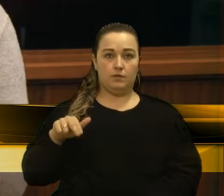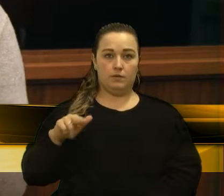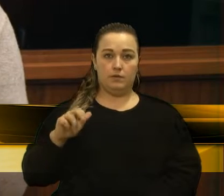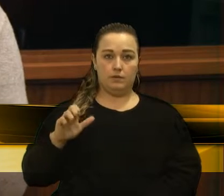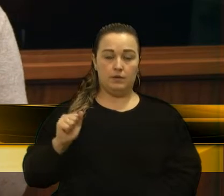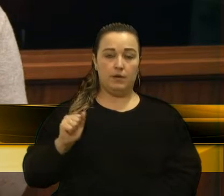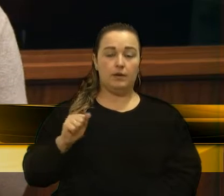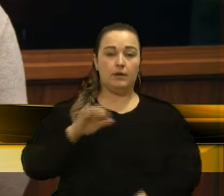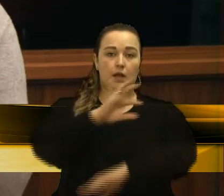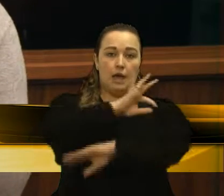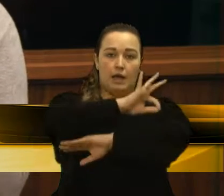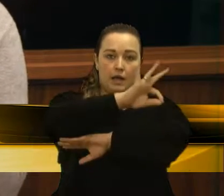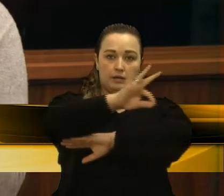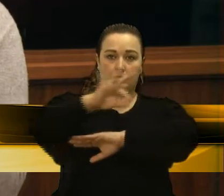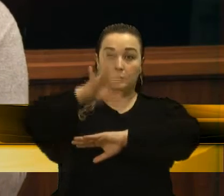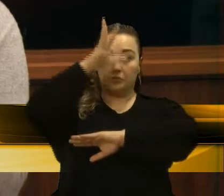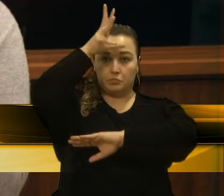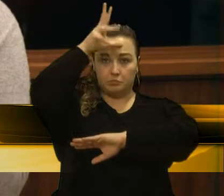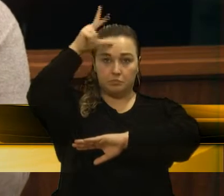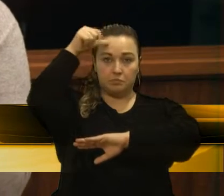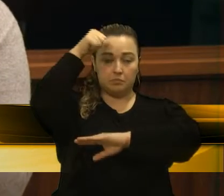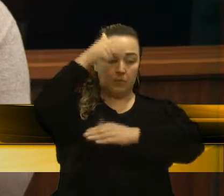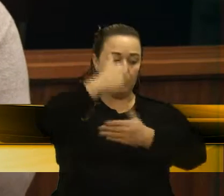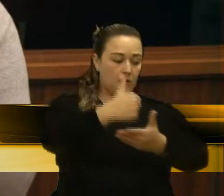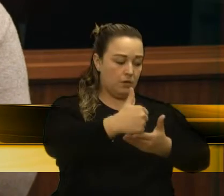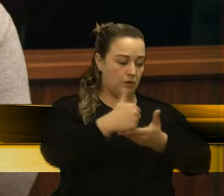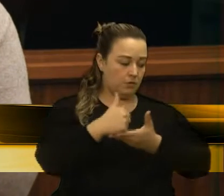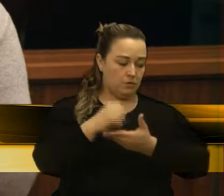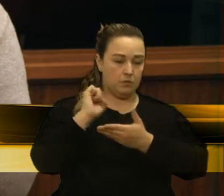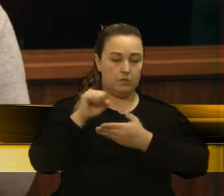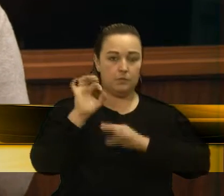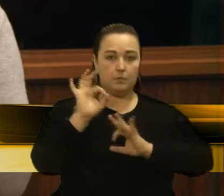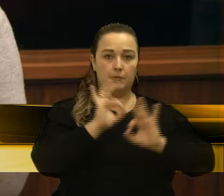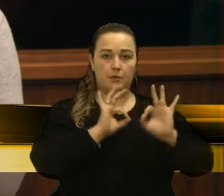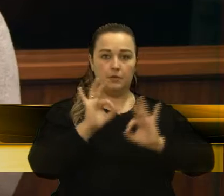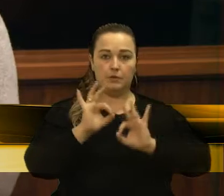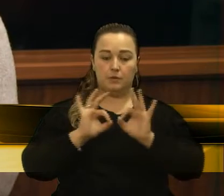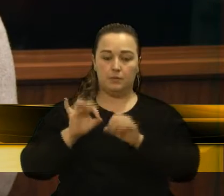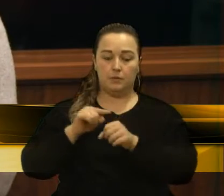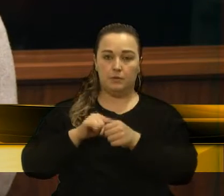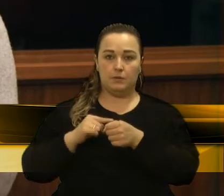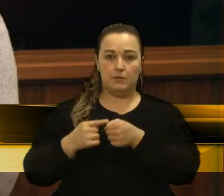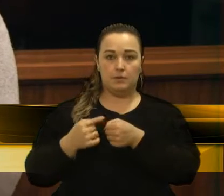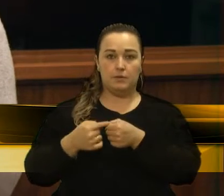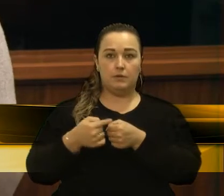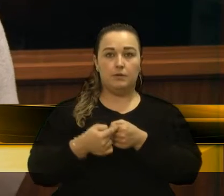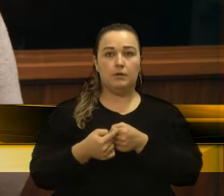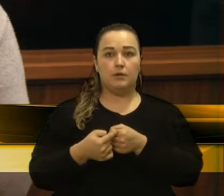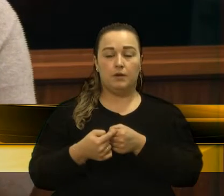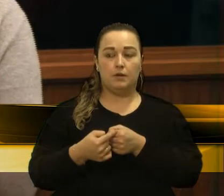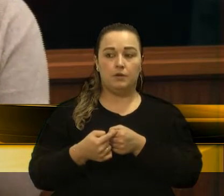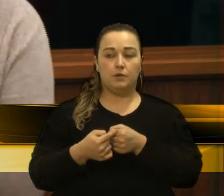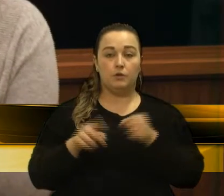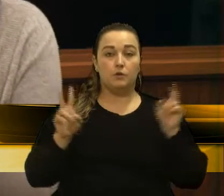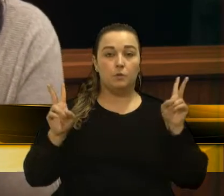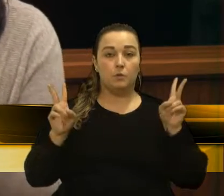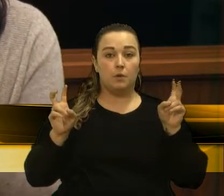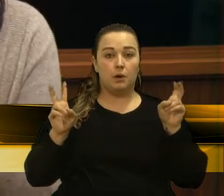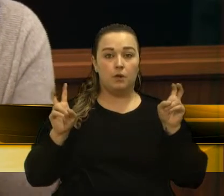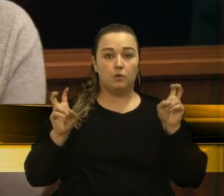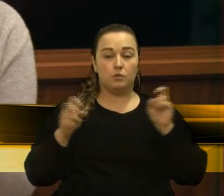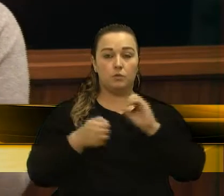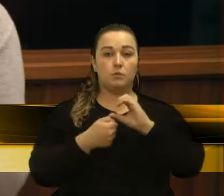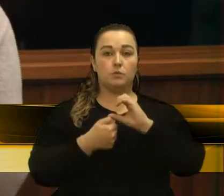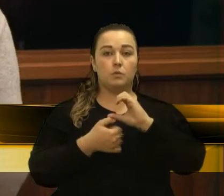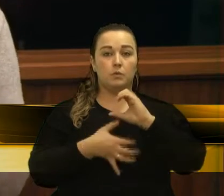que deu uma bela contribuição, sim, no planejamento da nossa cidade, especialmente no que se refere ao conceito